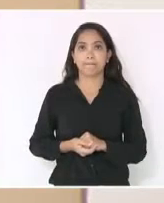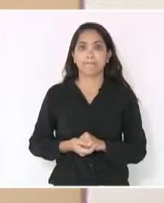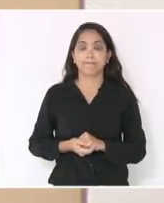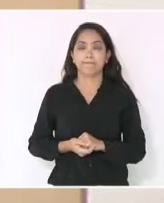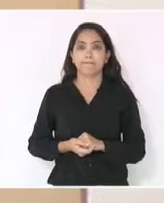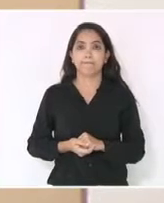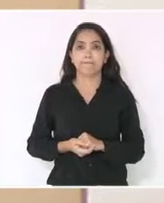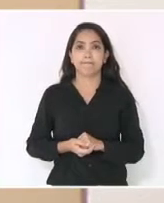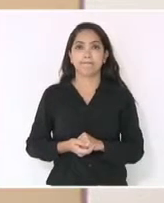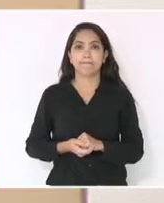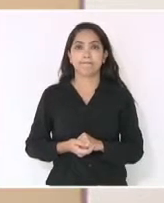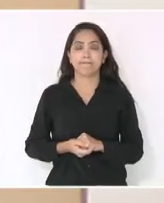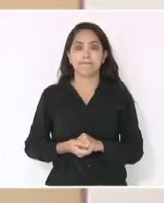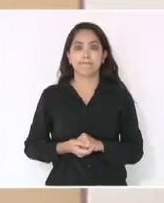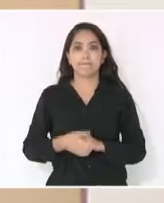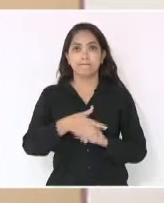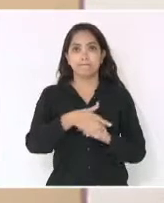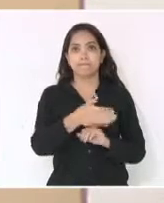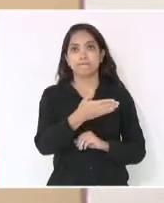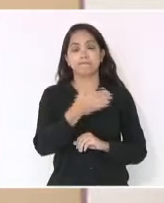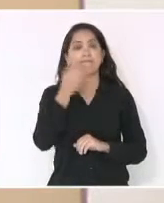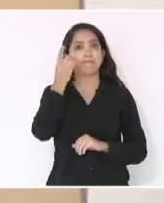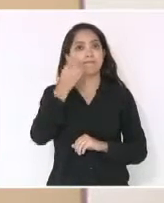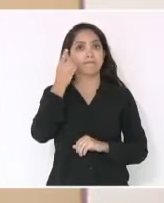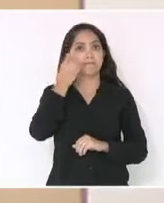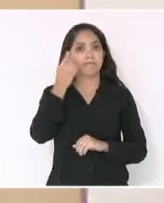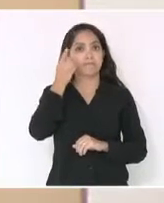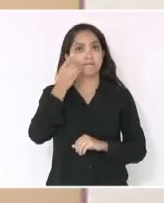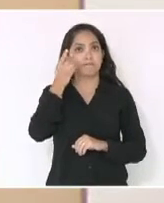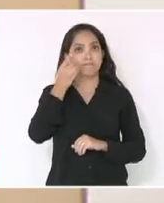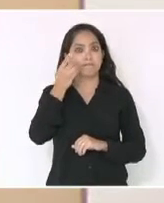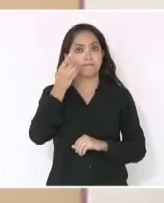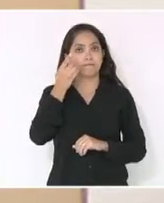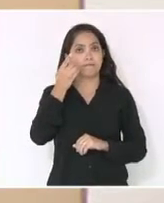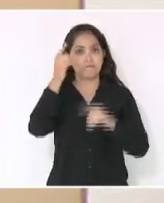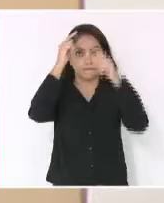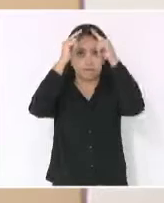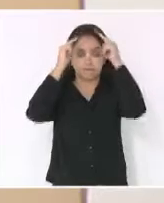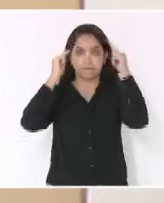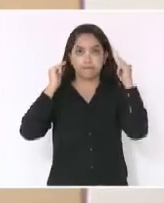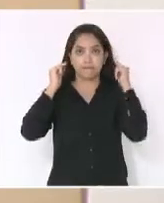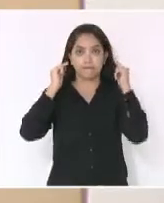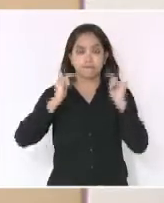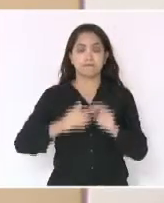com a palavra o deputado neudi saretta